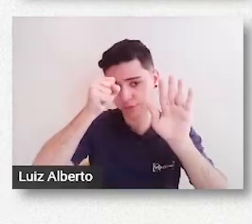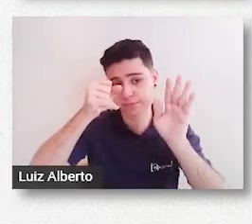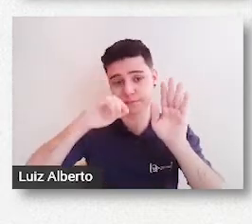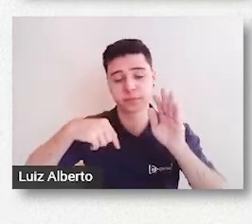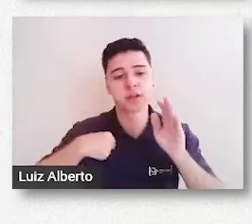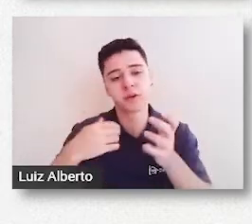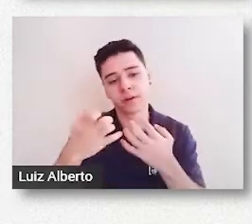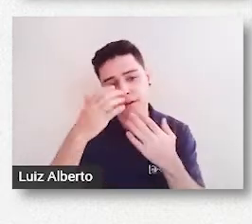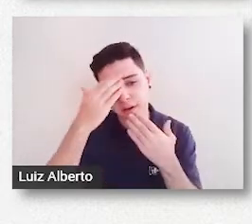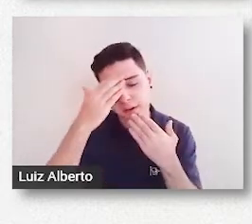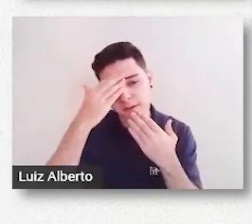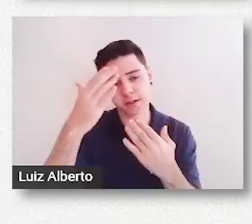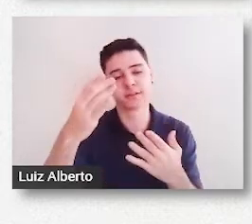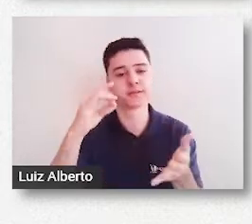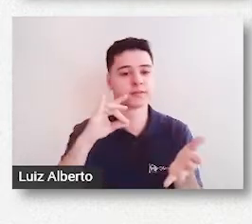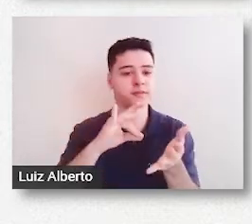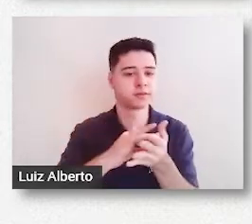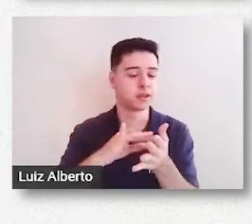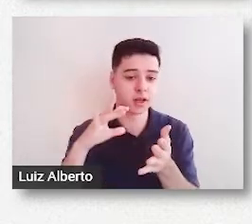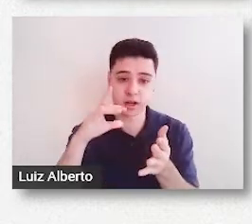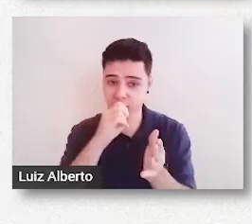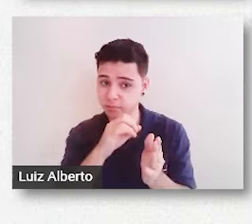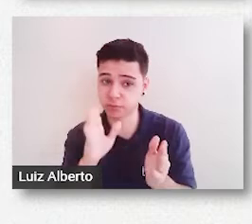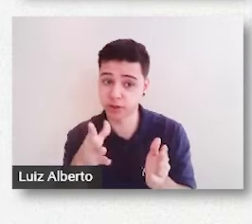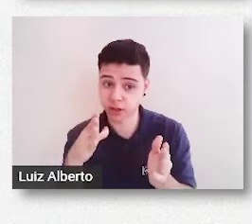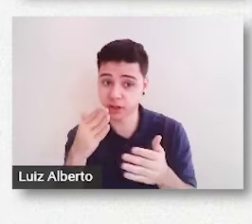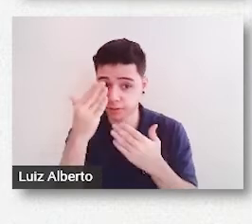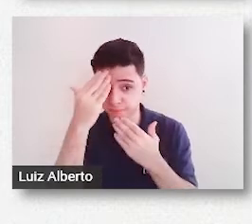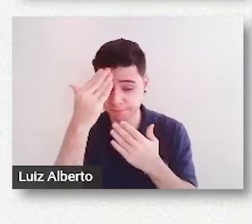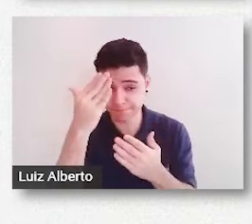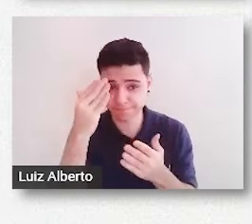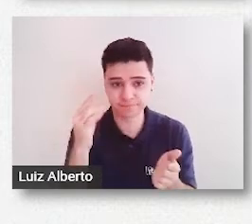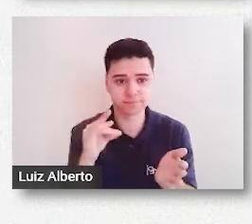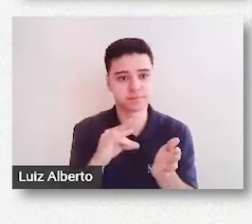de agradecer logo, né,